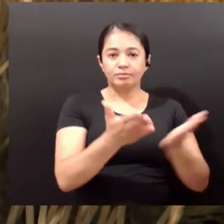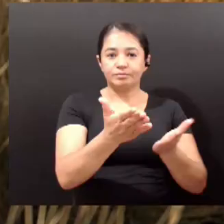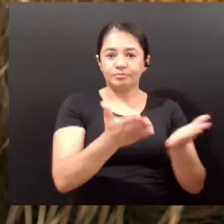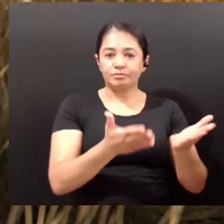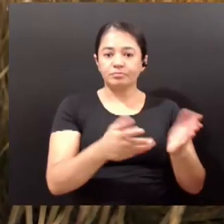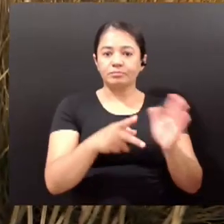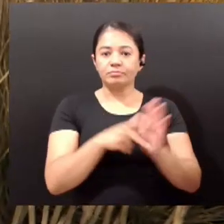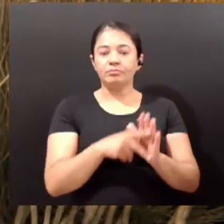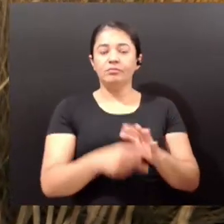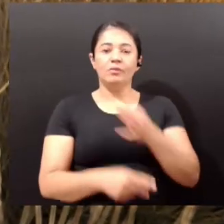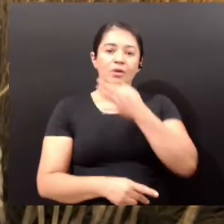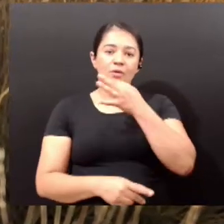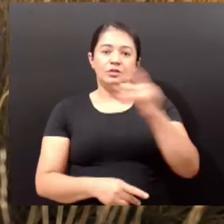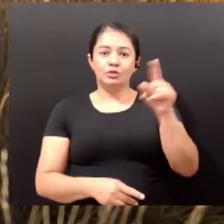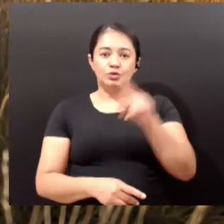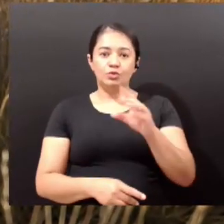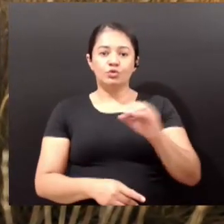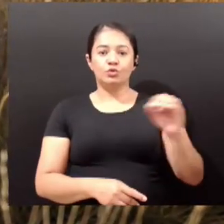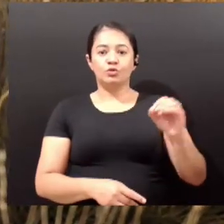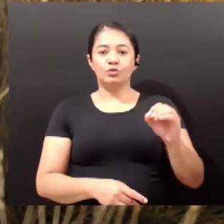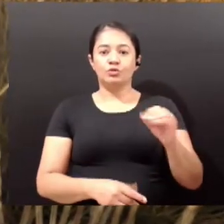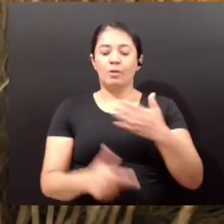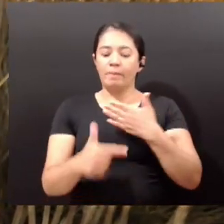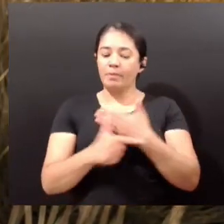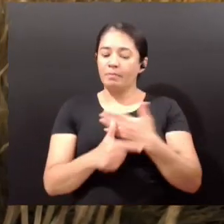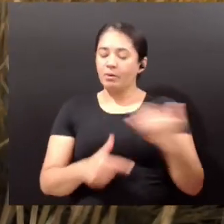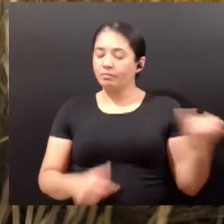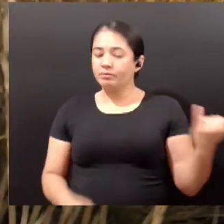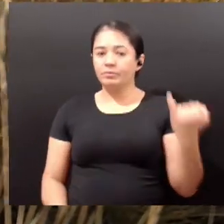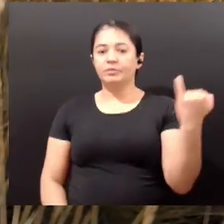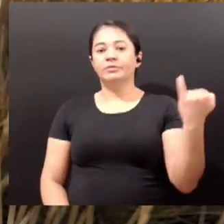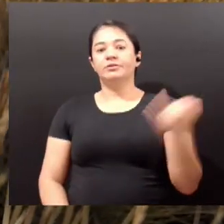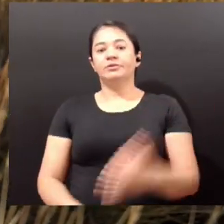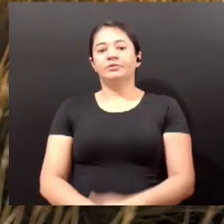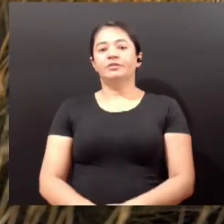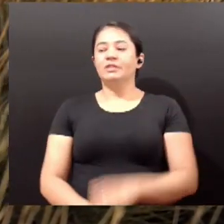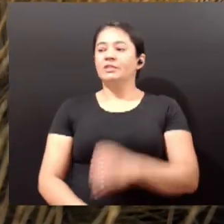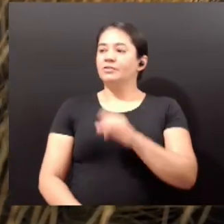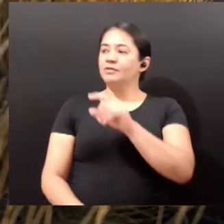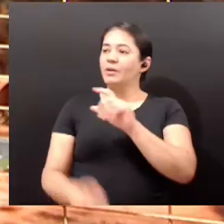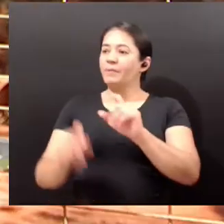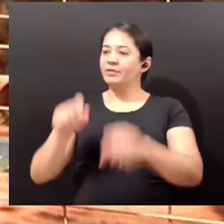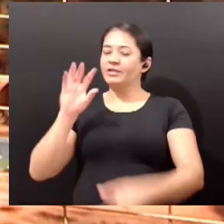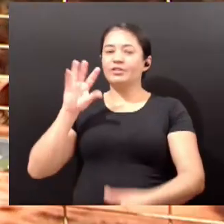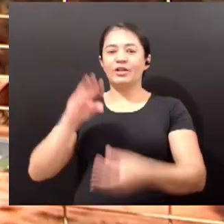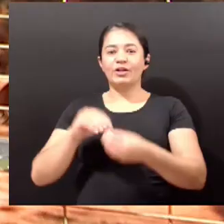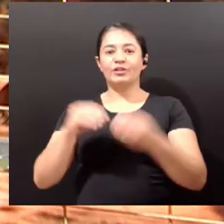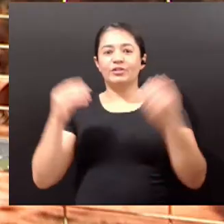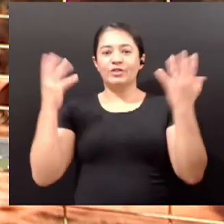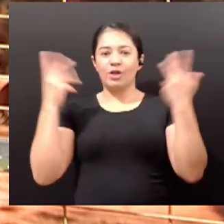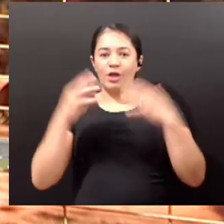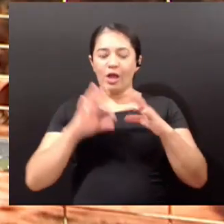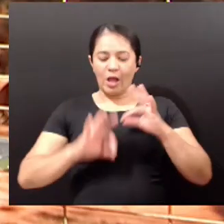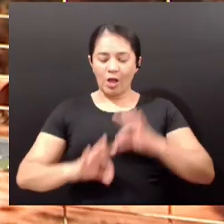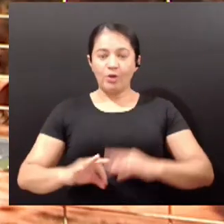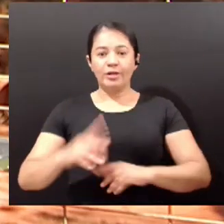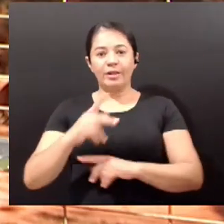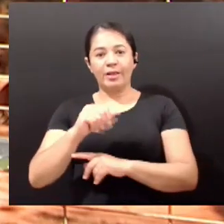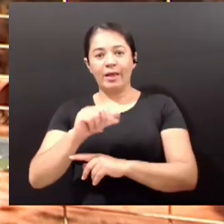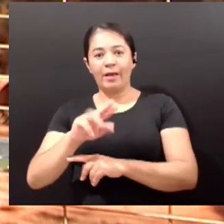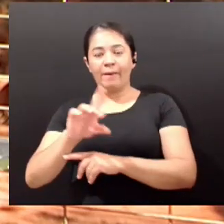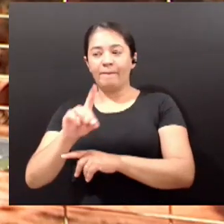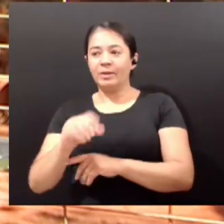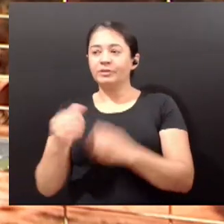zoológico tem um papel importantíssimo. E se você pudesse resumir a onça parda em algumas palavras, quais seriam?